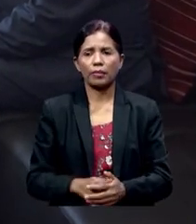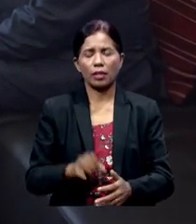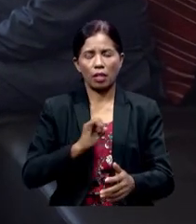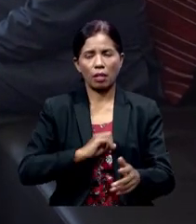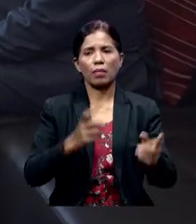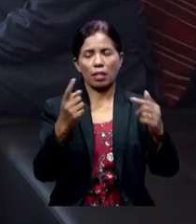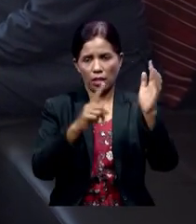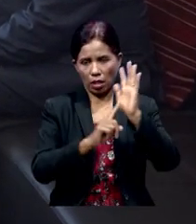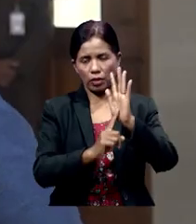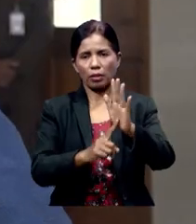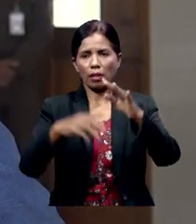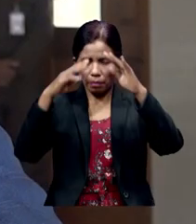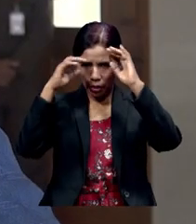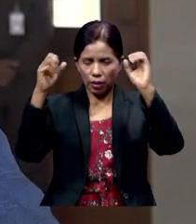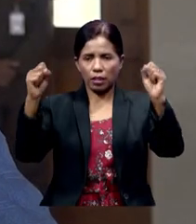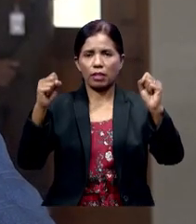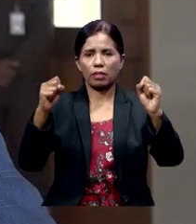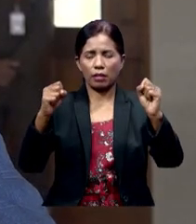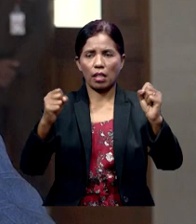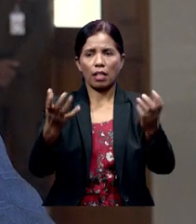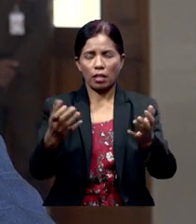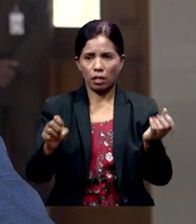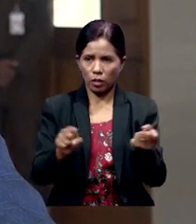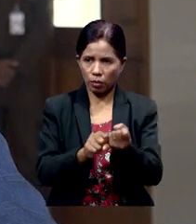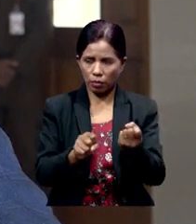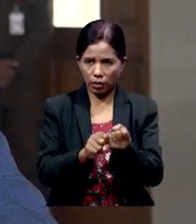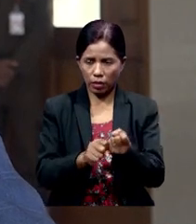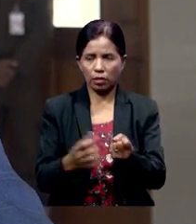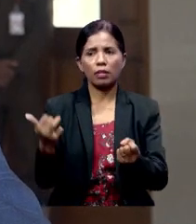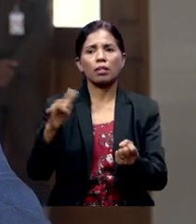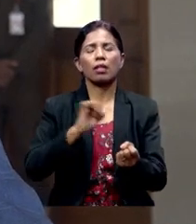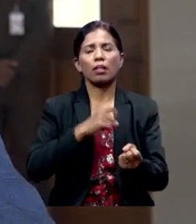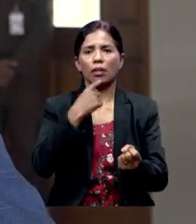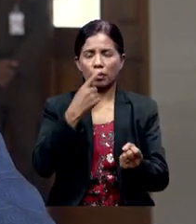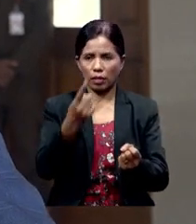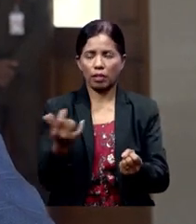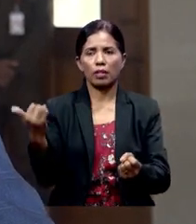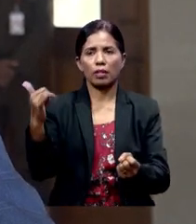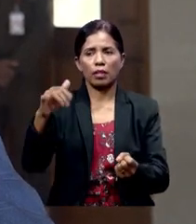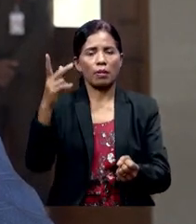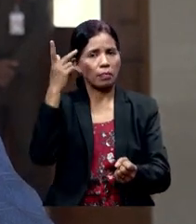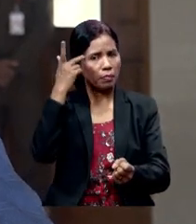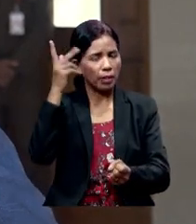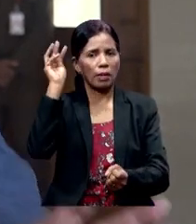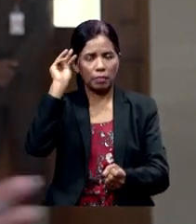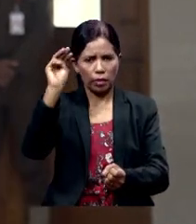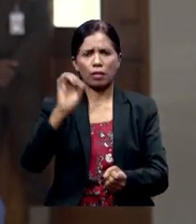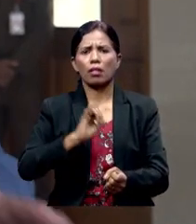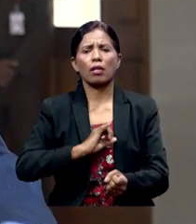relata, mas né, presidente Calaro apoio, antes de termos a relata, tinha sua excelência primeiro-ministro, ao